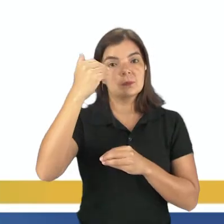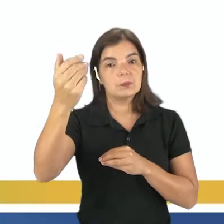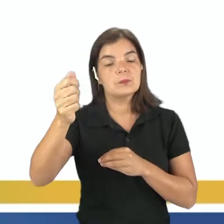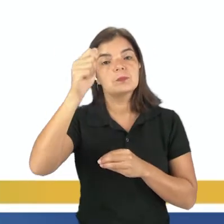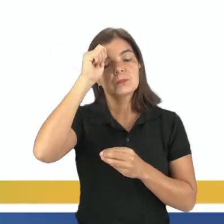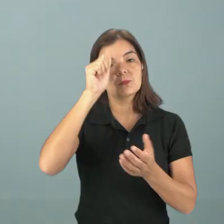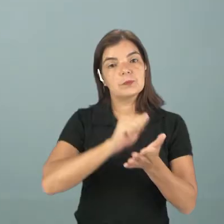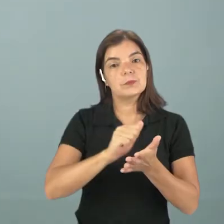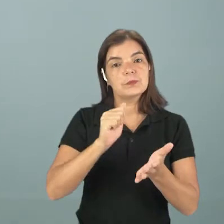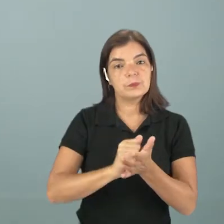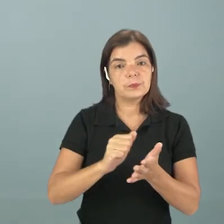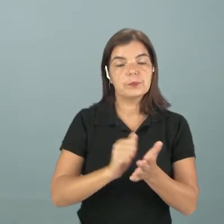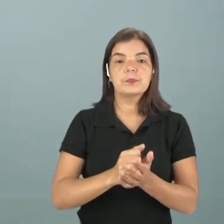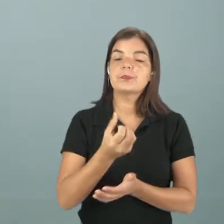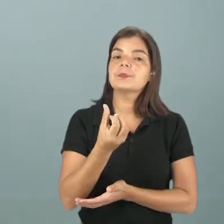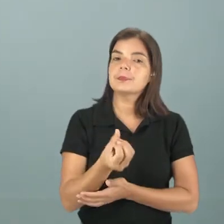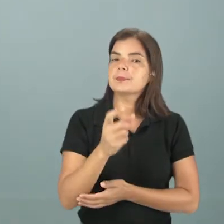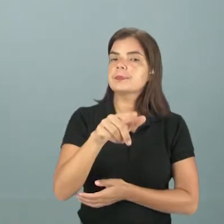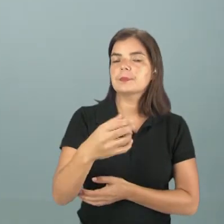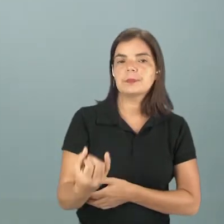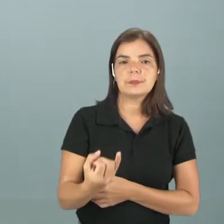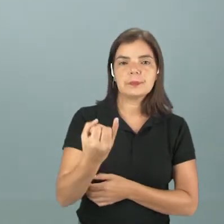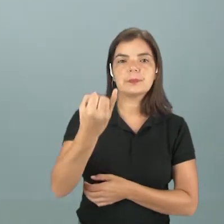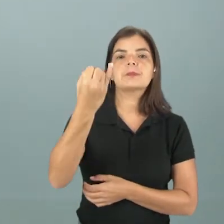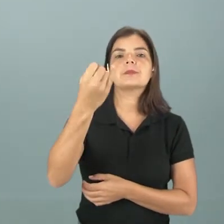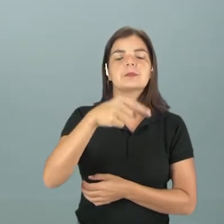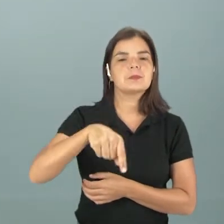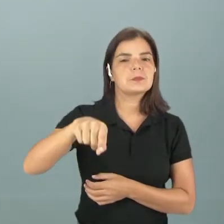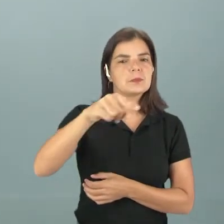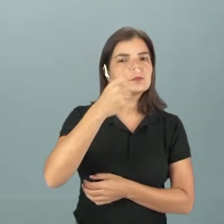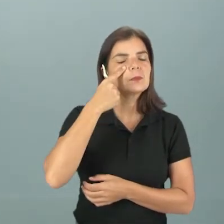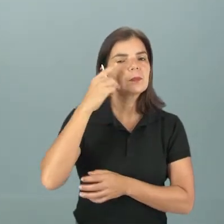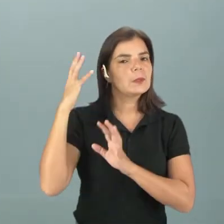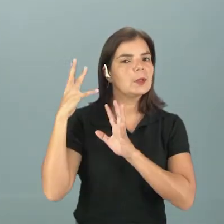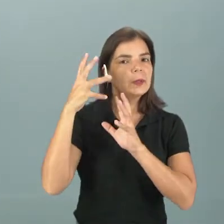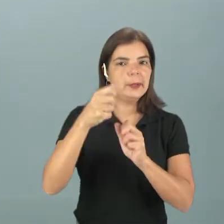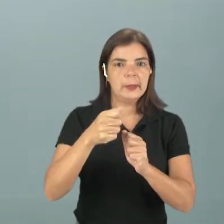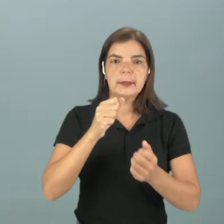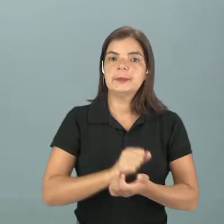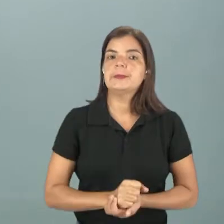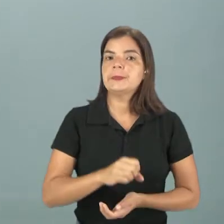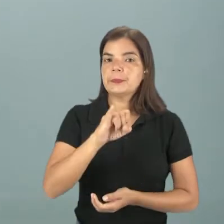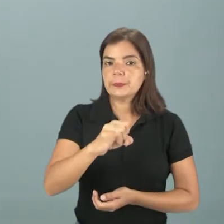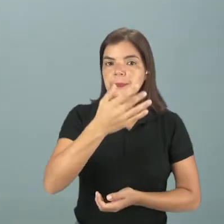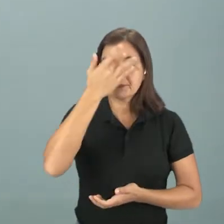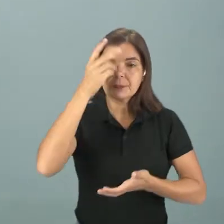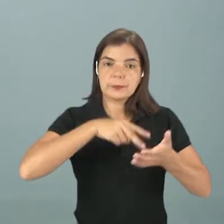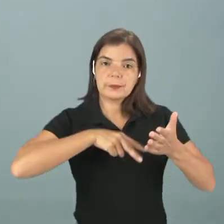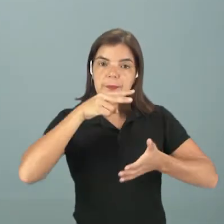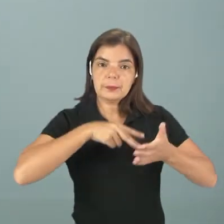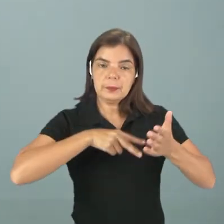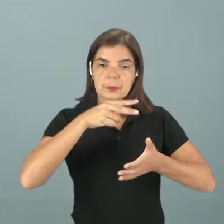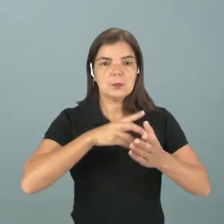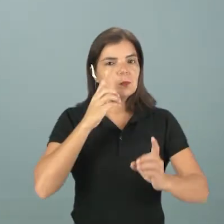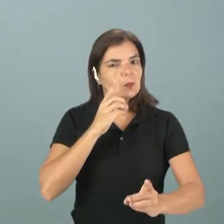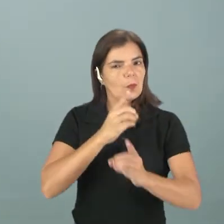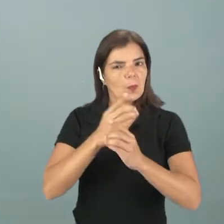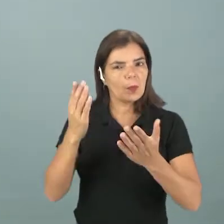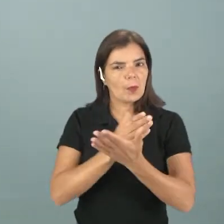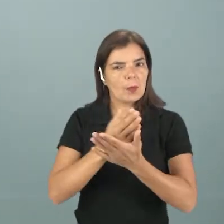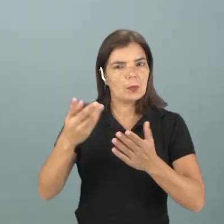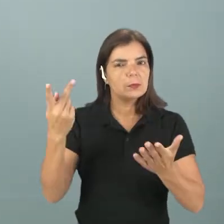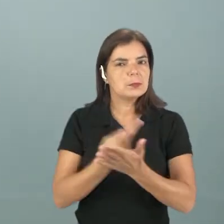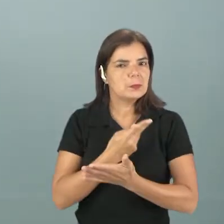obra. Nesse sexto ponto, é muito importante que você faça essa revisão. Se alguém vai ler a sua sinopse e lá encontra alguns